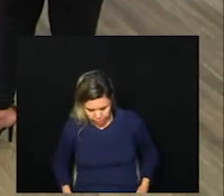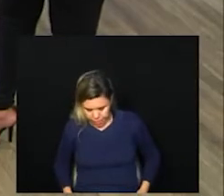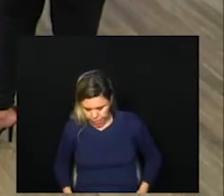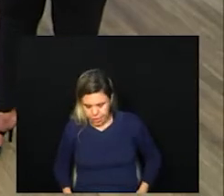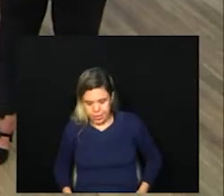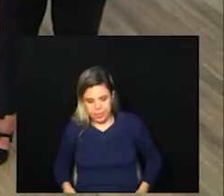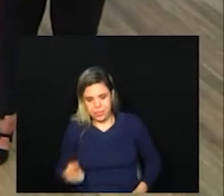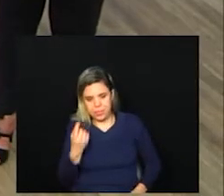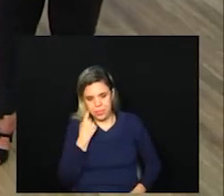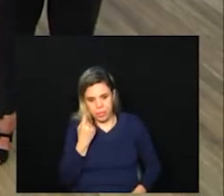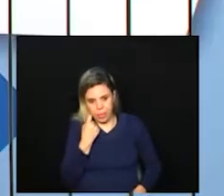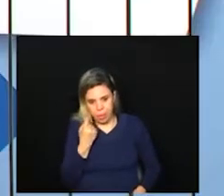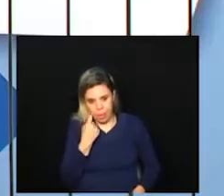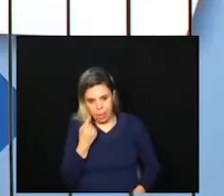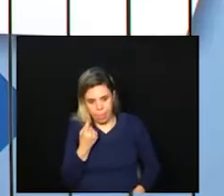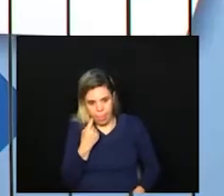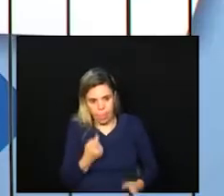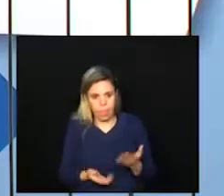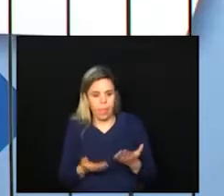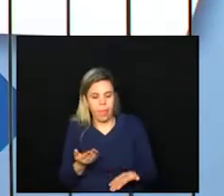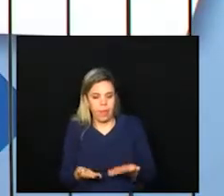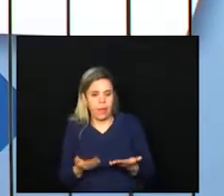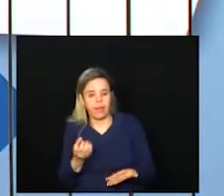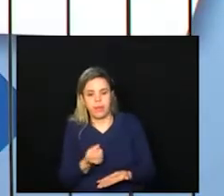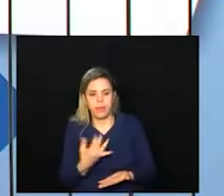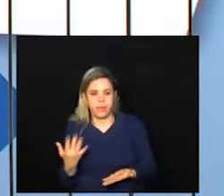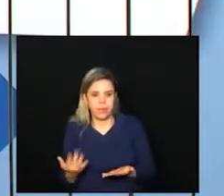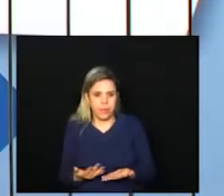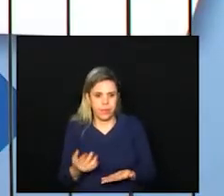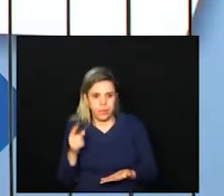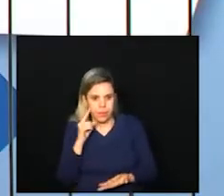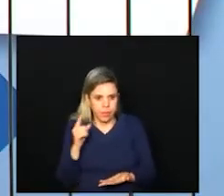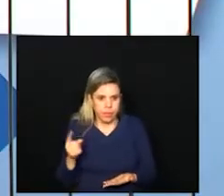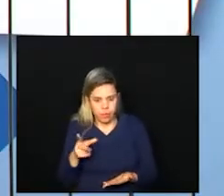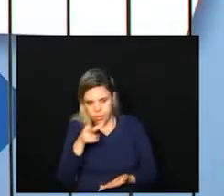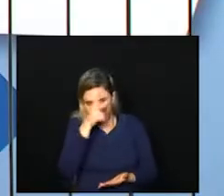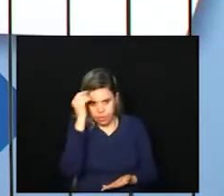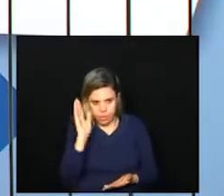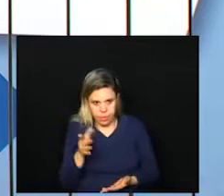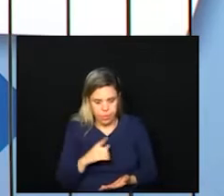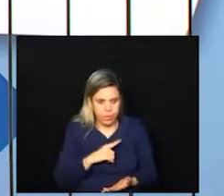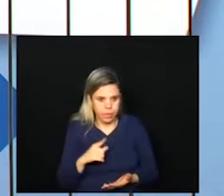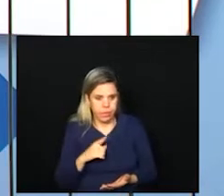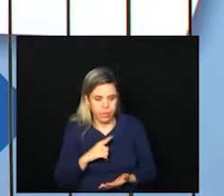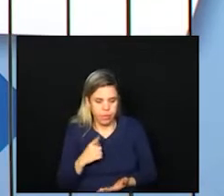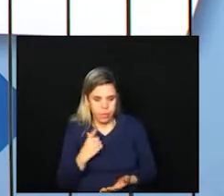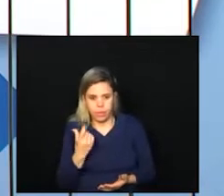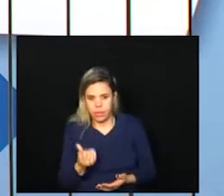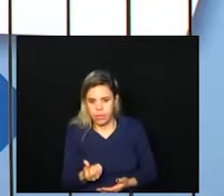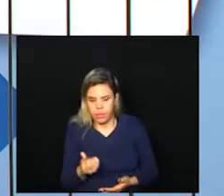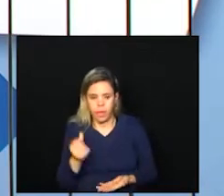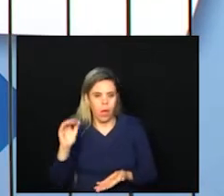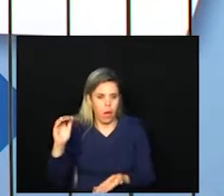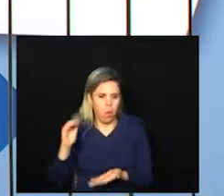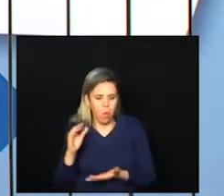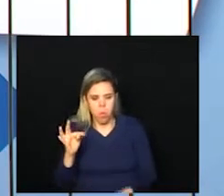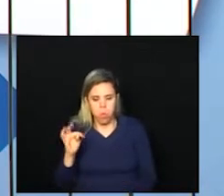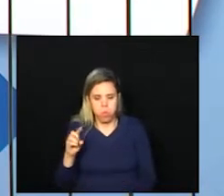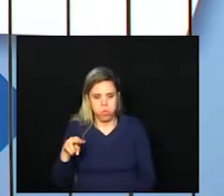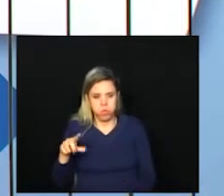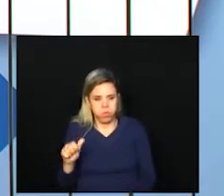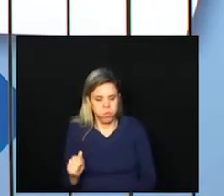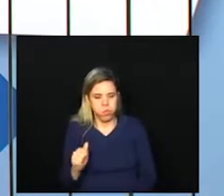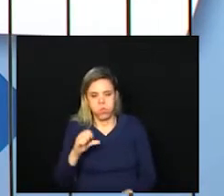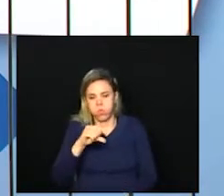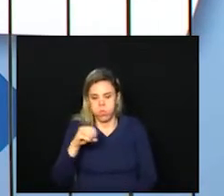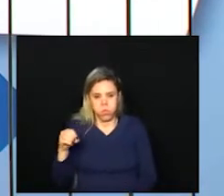na sexta-feira um balanço dos últimos dias e a prefeitura já tinha 16 toneladas e 900